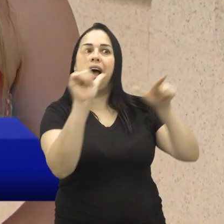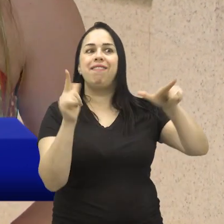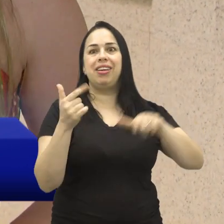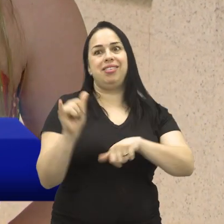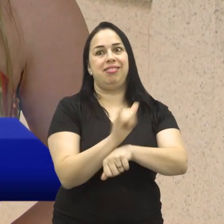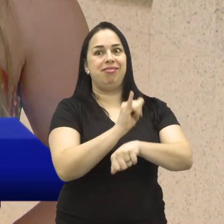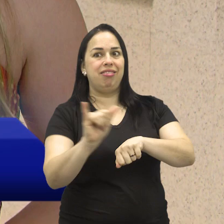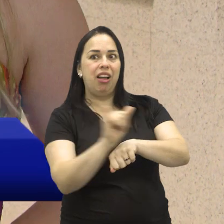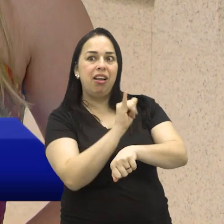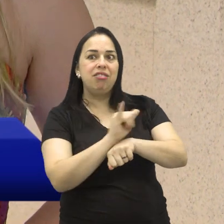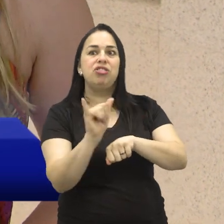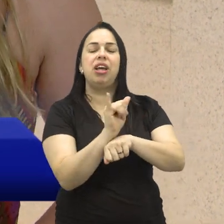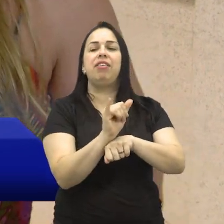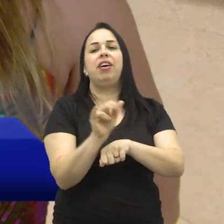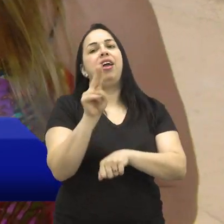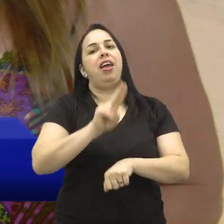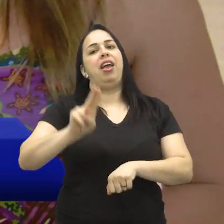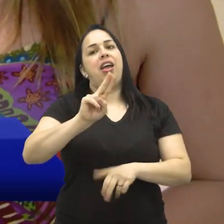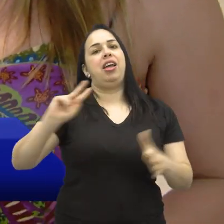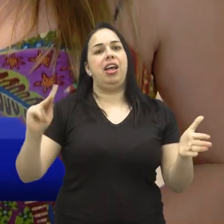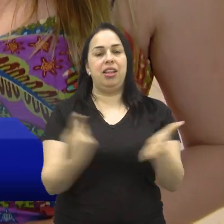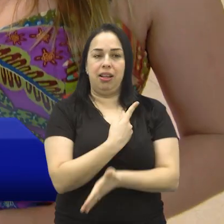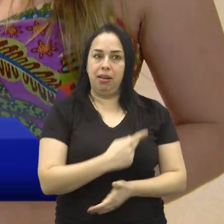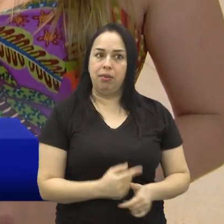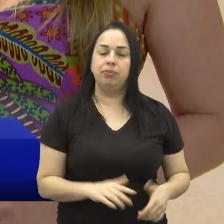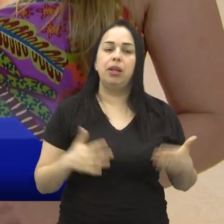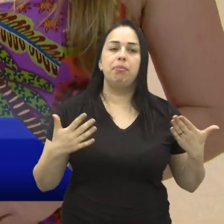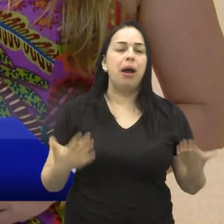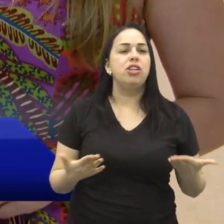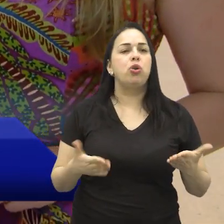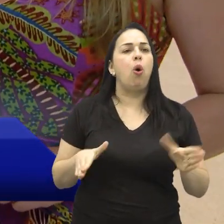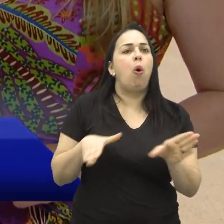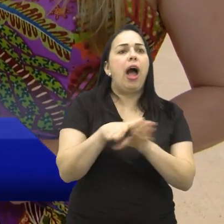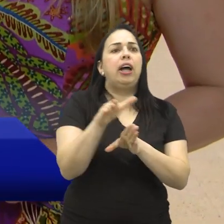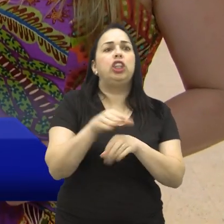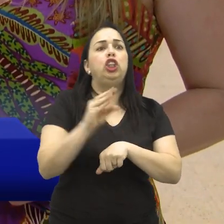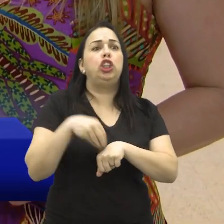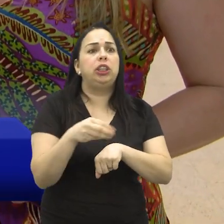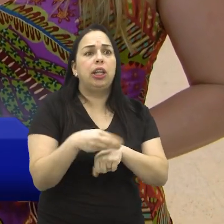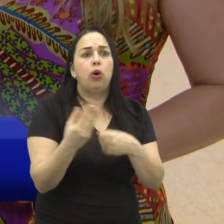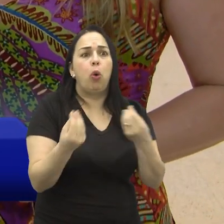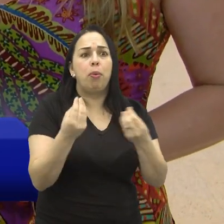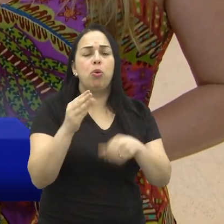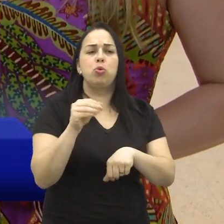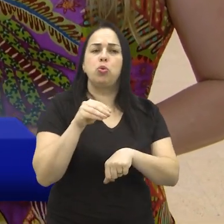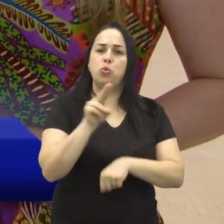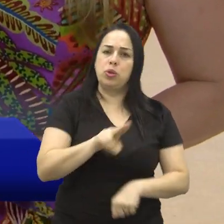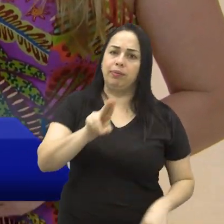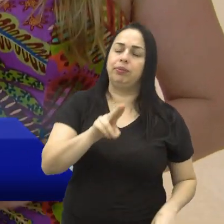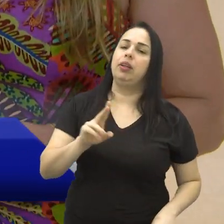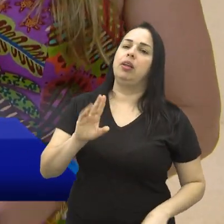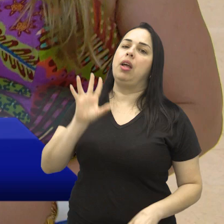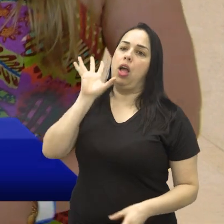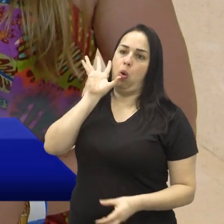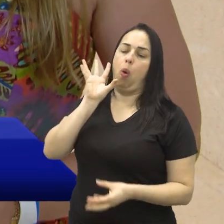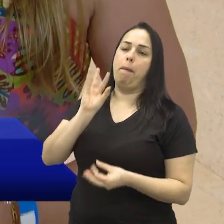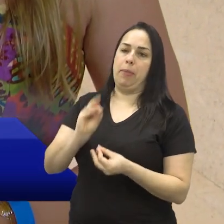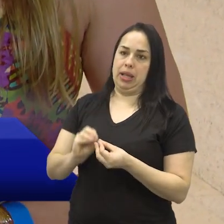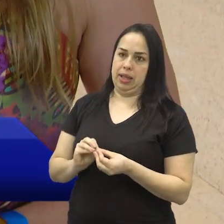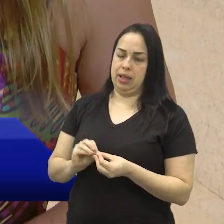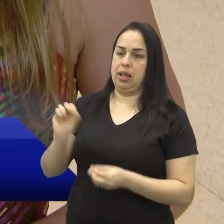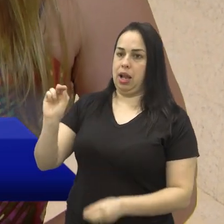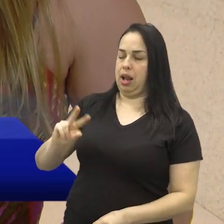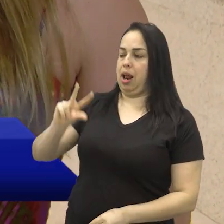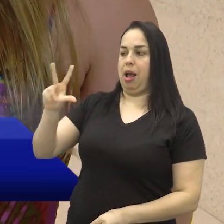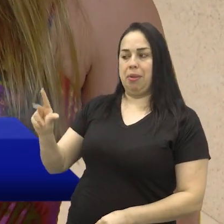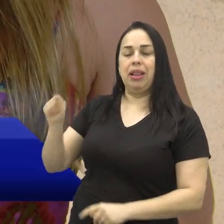sendo utilizado de uma forma errada. E muitas pessoas usam o chip, né? Que recomendações ficam para elas? Eu entendo que